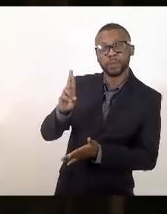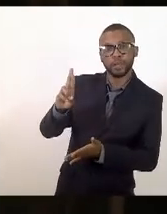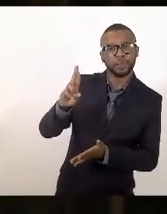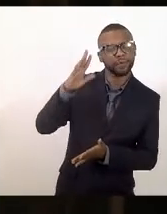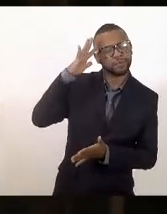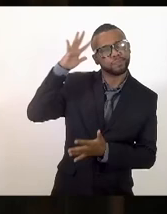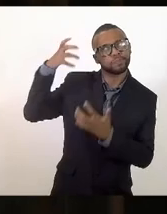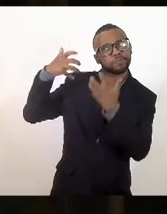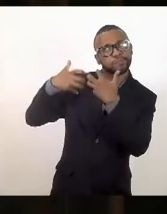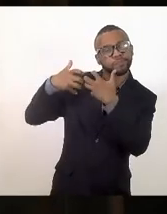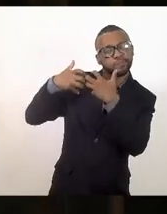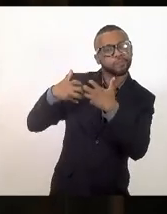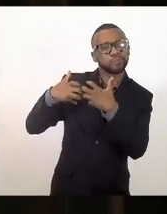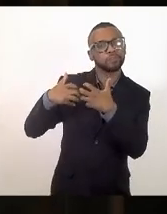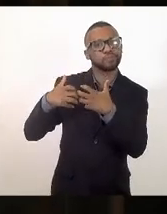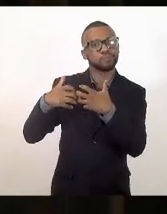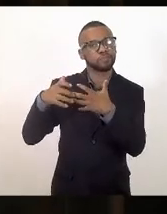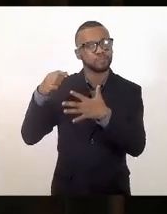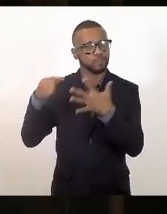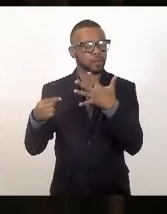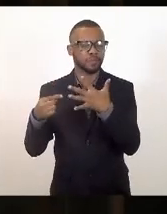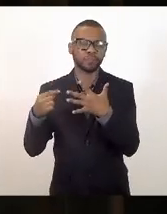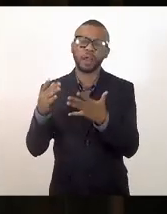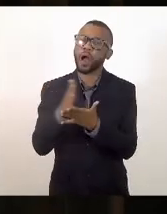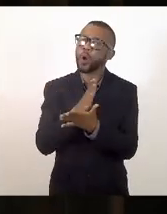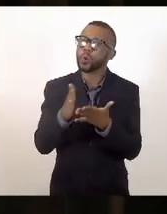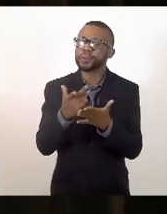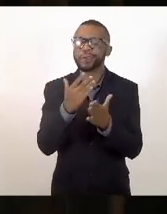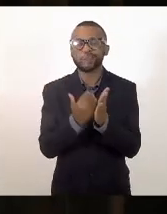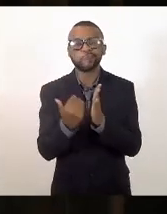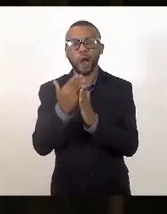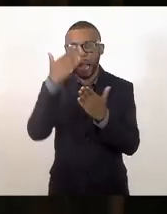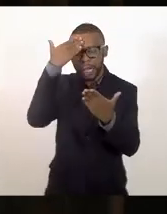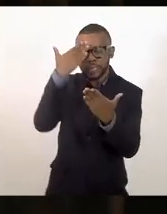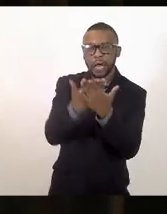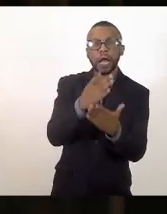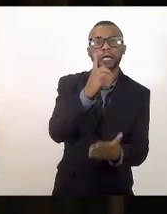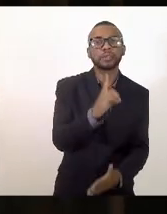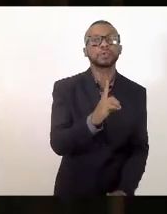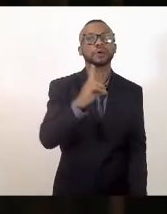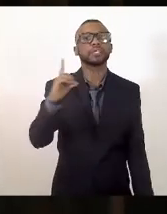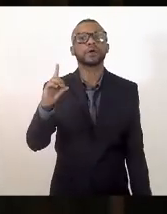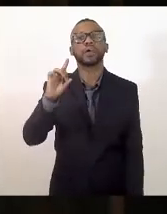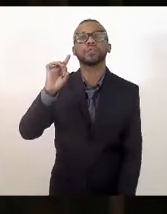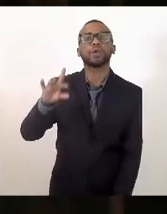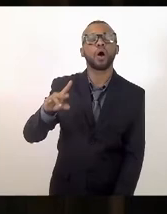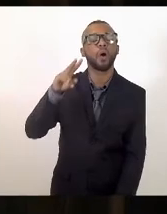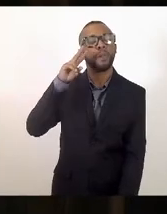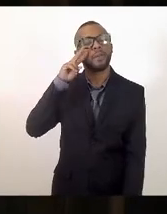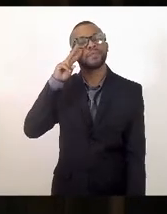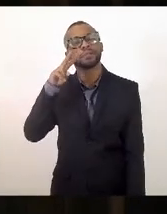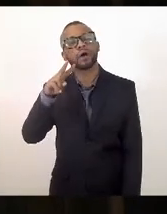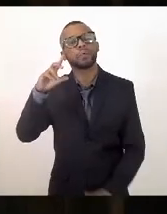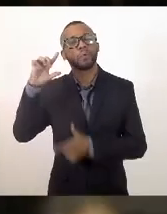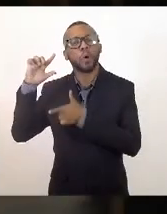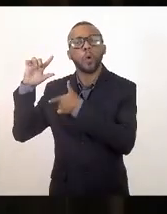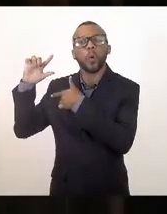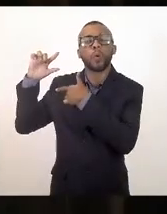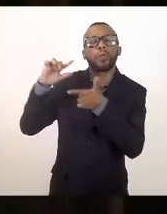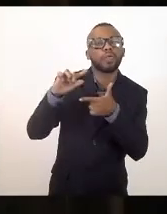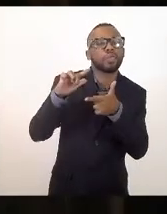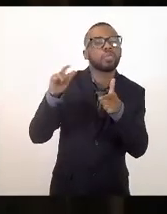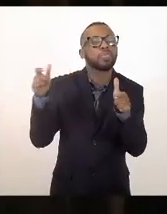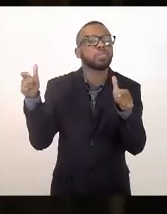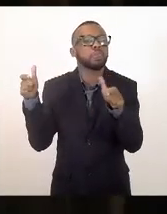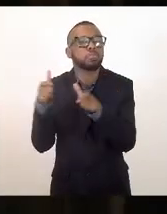pensa. Muitos estão equivocados em acreditar que a direita é só uma visão pequena